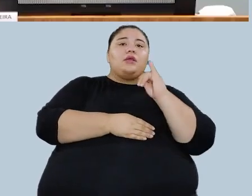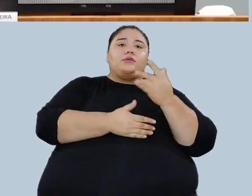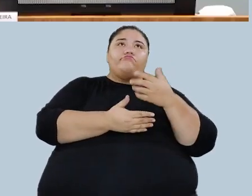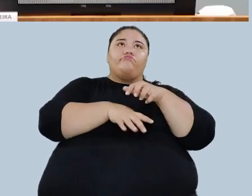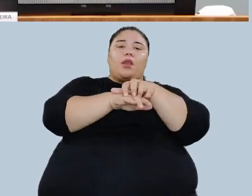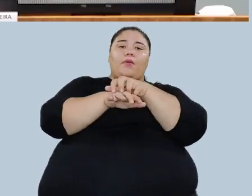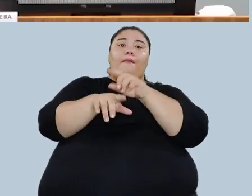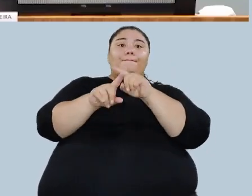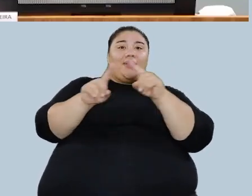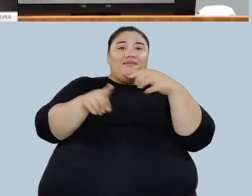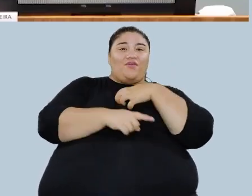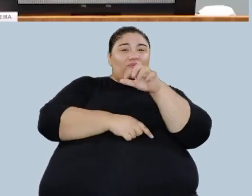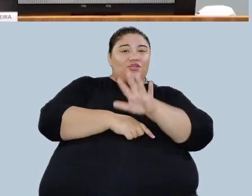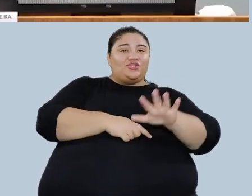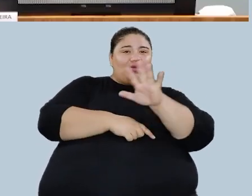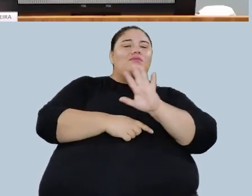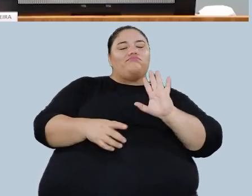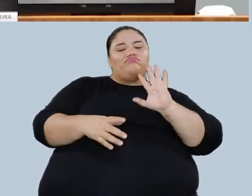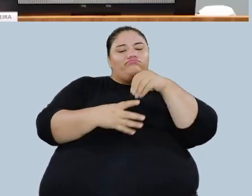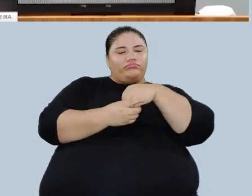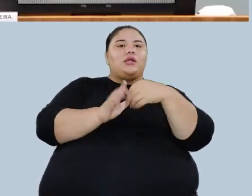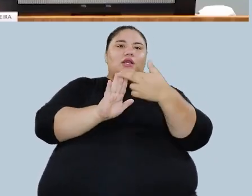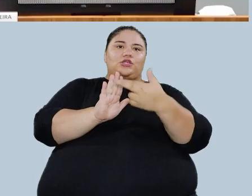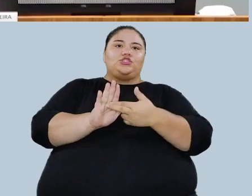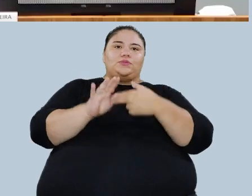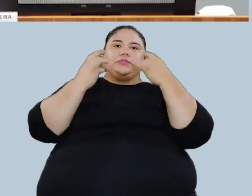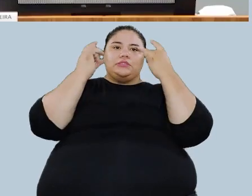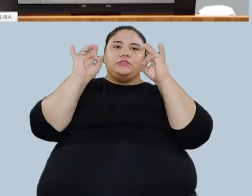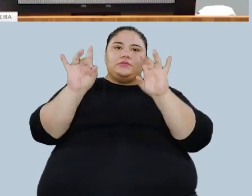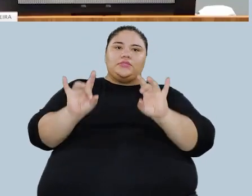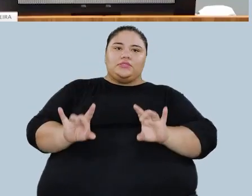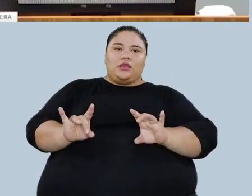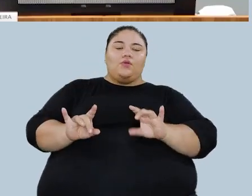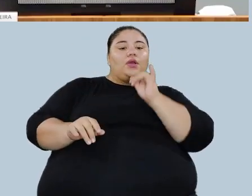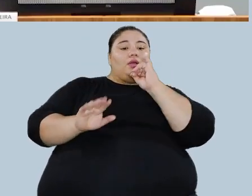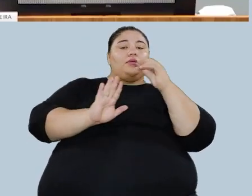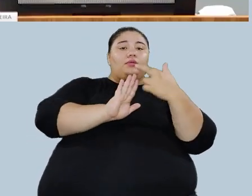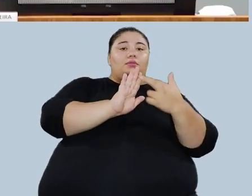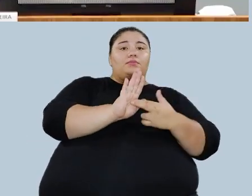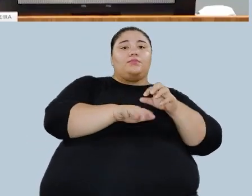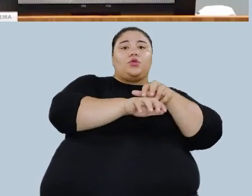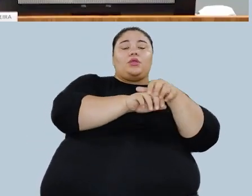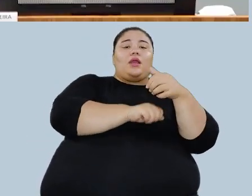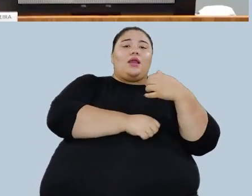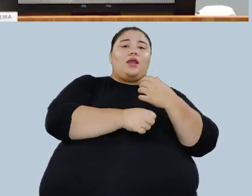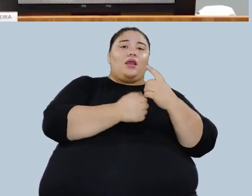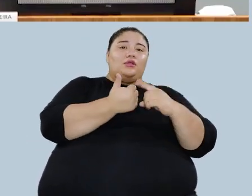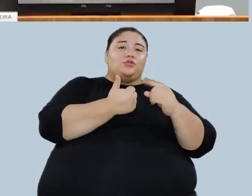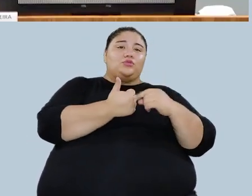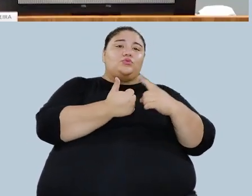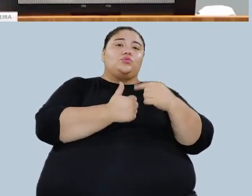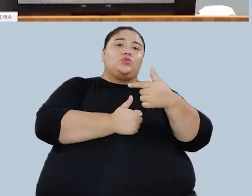desses importadores, mas, no geral, estarão submetidos ao regime especial. E nas exportações, no artigo